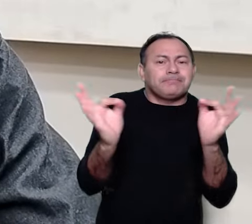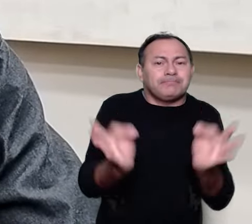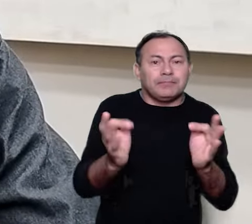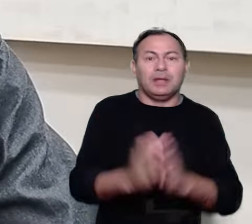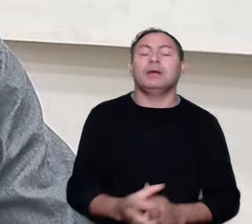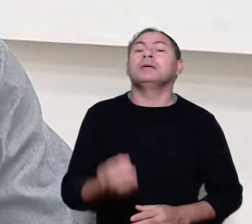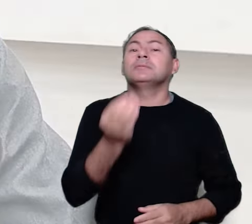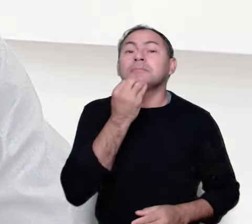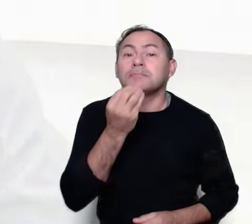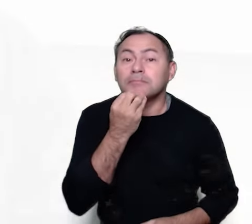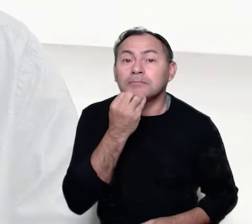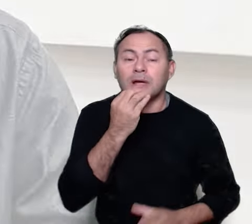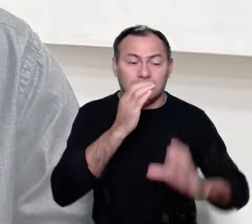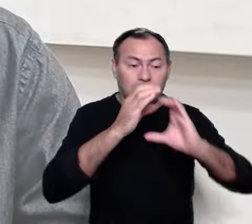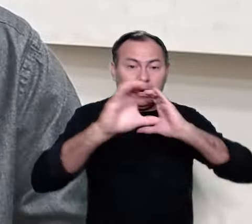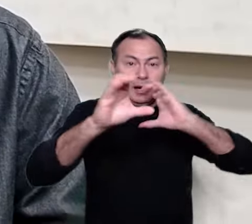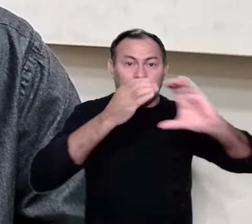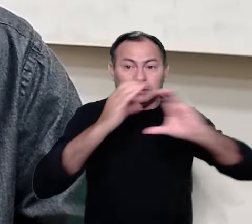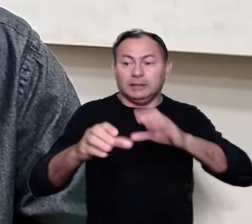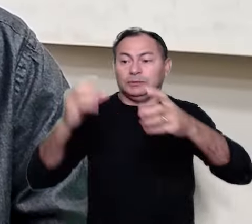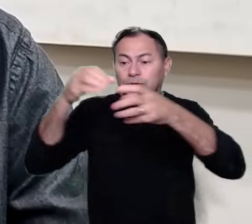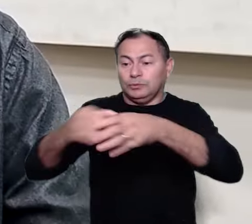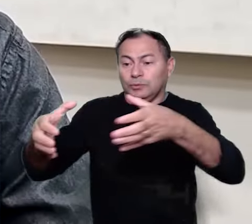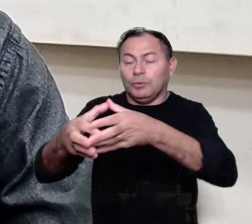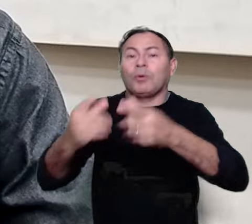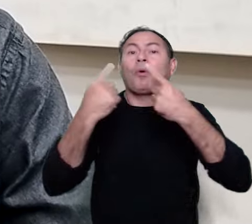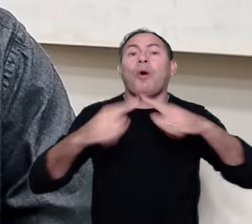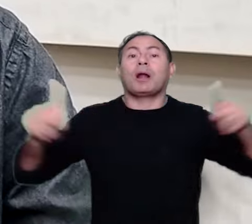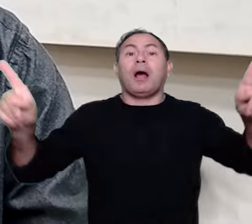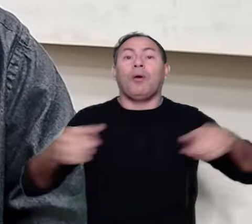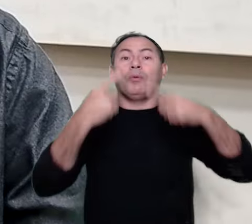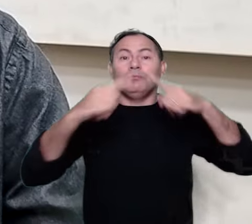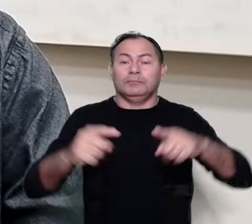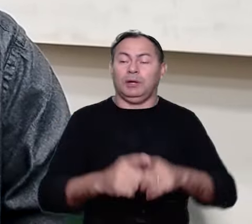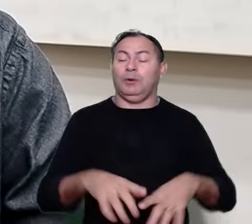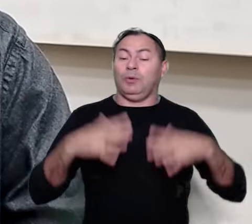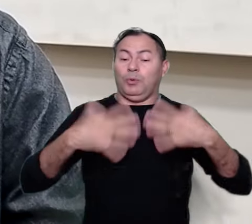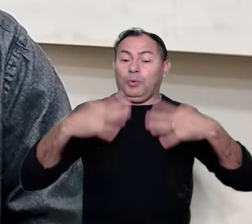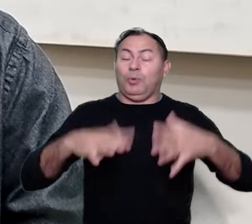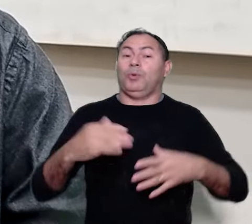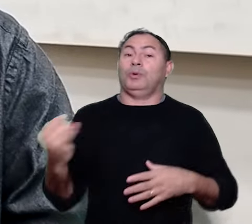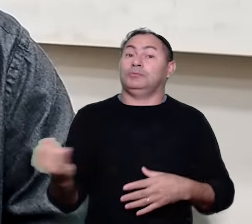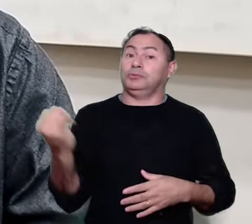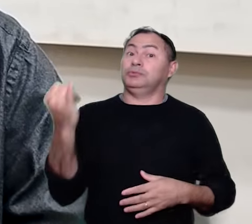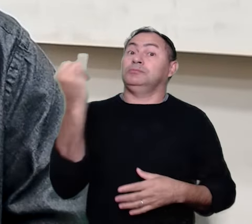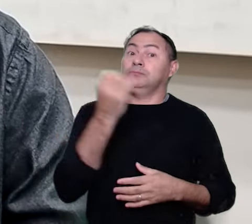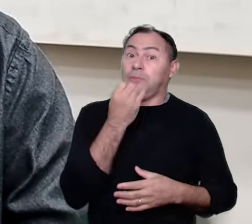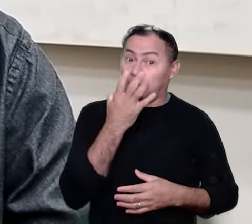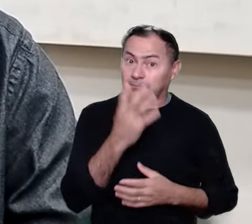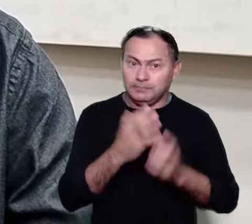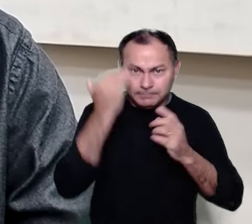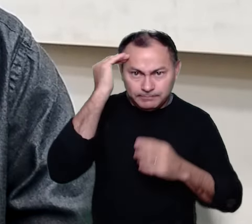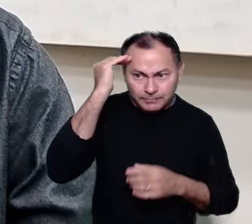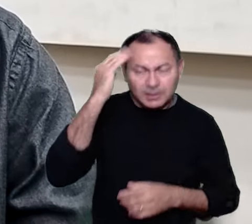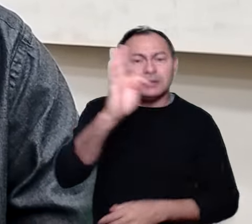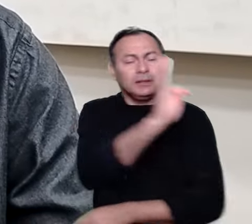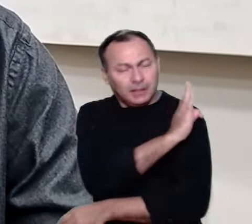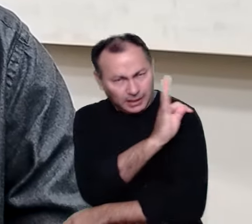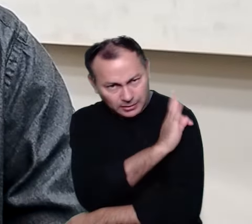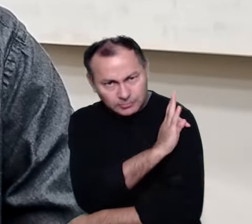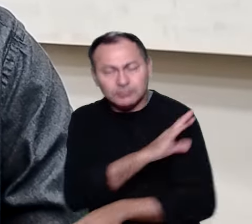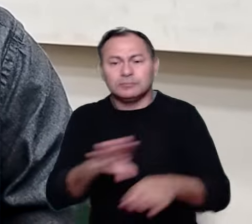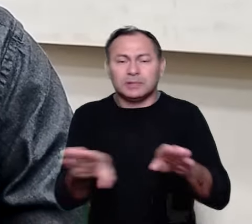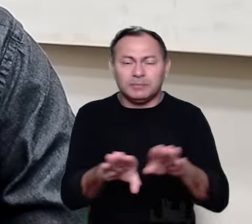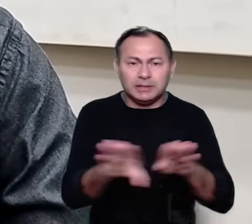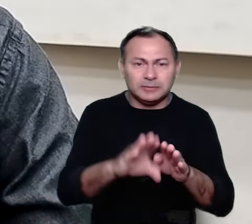equilibrada. A oportunidade de se cantar em um coral é sempre enriquecedora, tanto